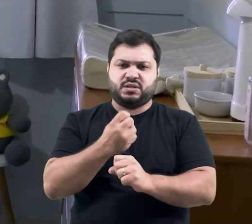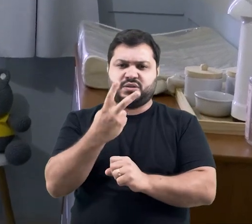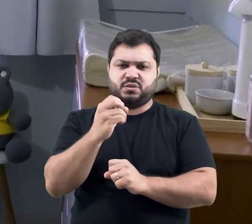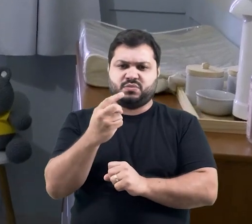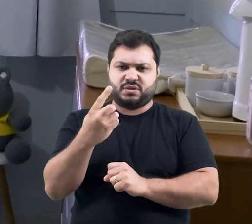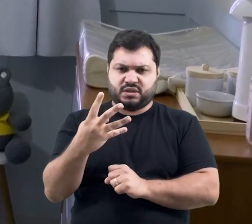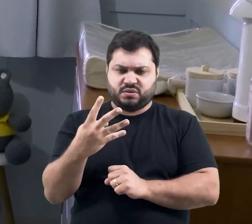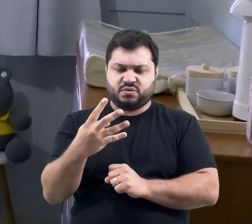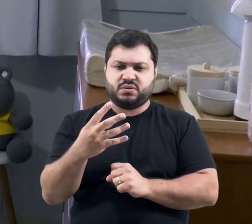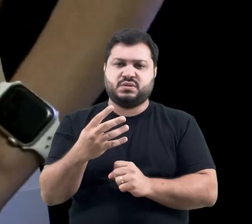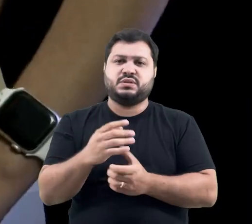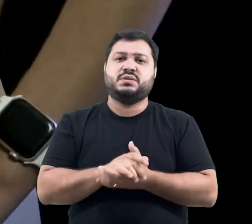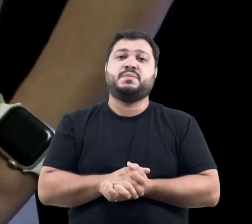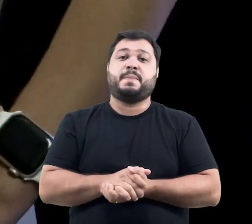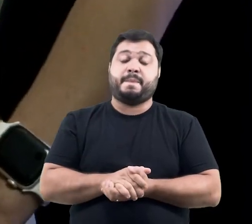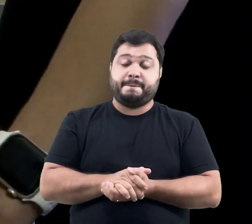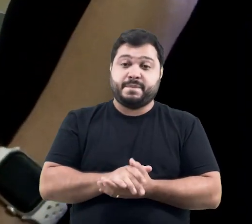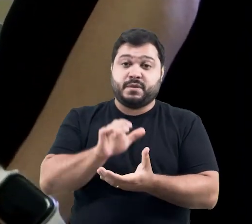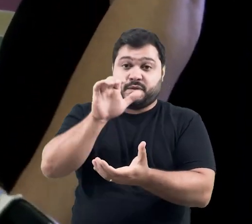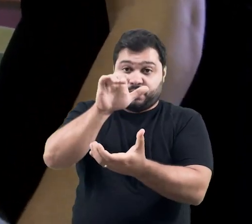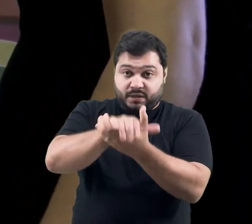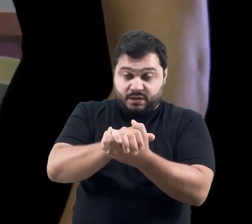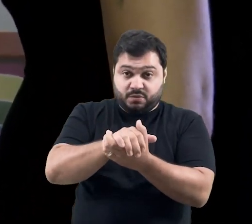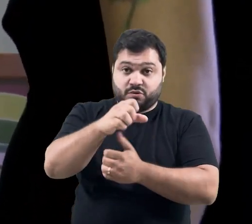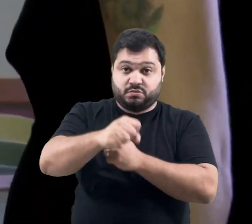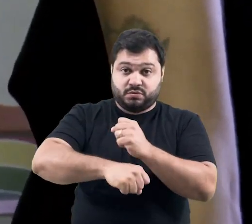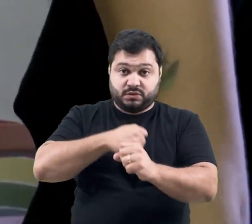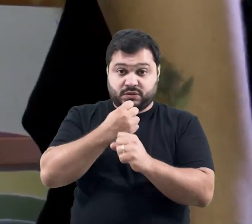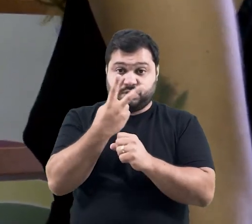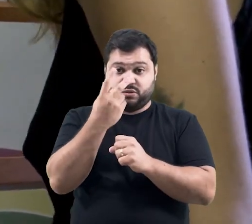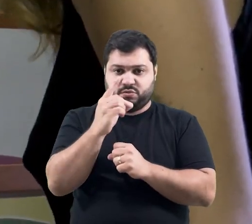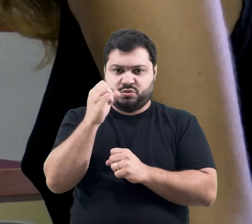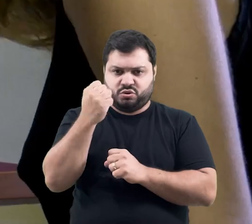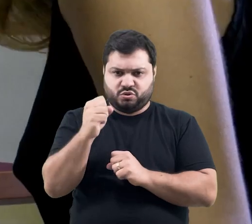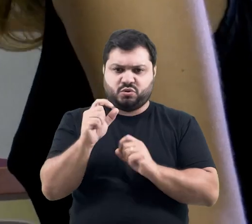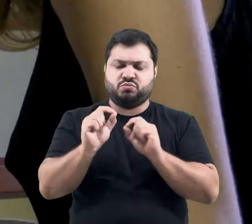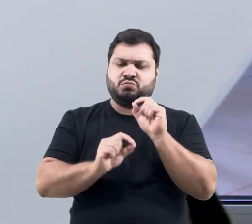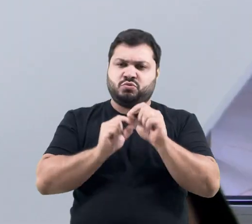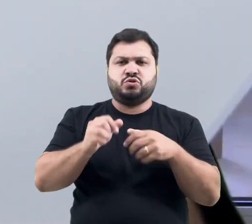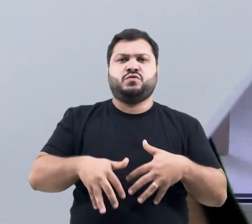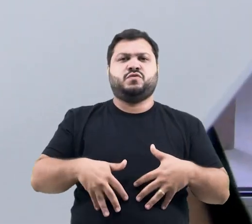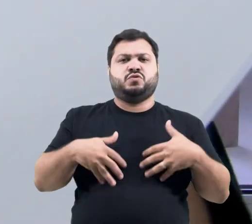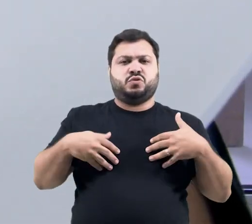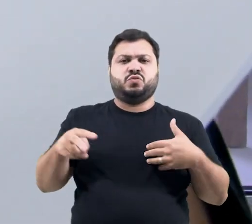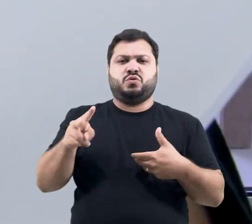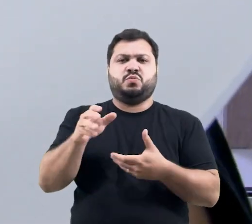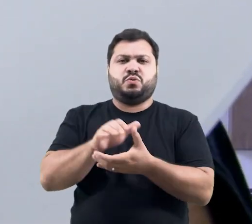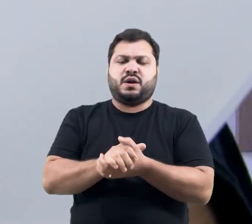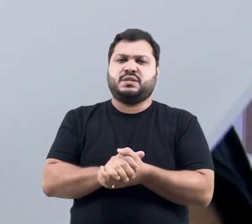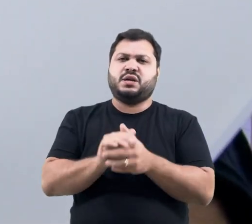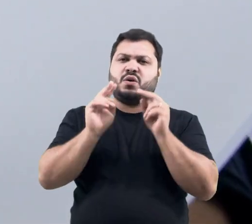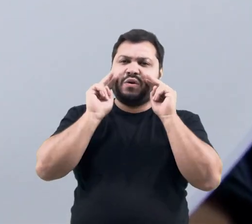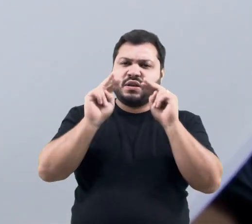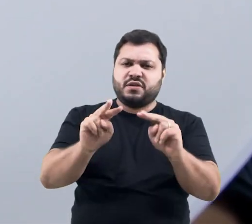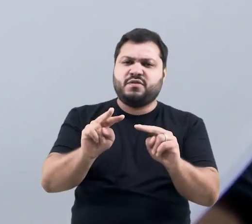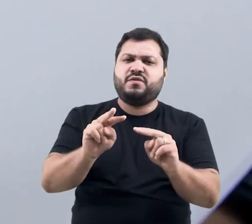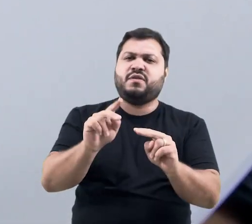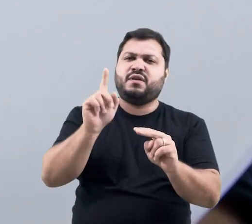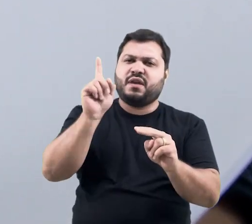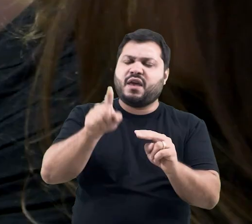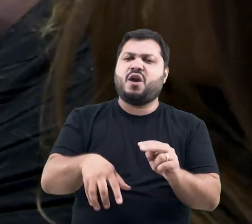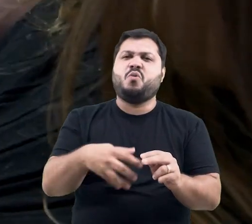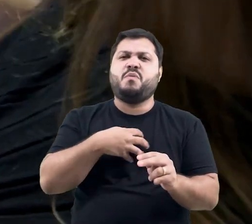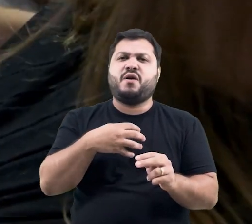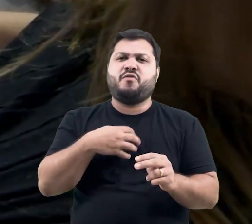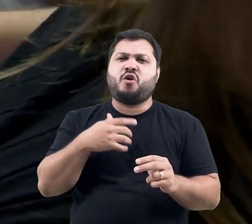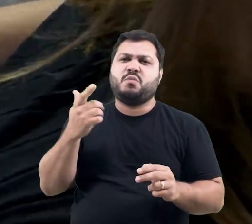em 2014 e o matrimônio foi oficializado em 2018. Motivo de orgulho para o casal, que enxerga o